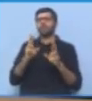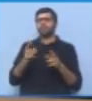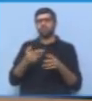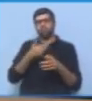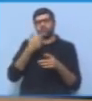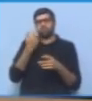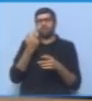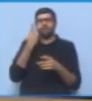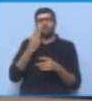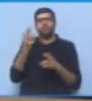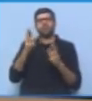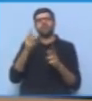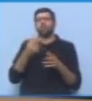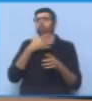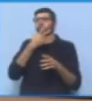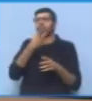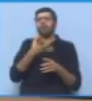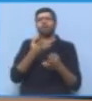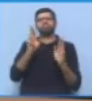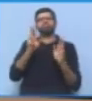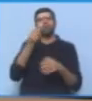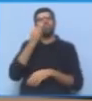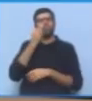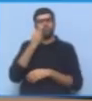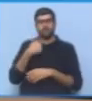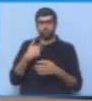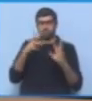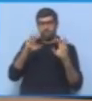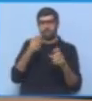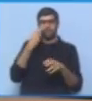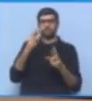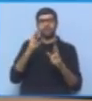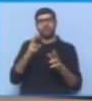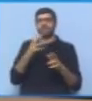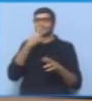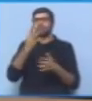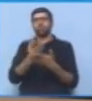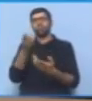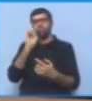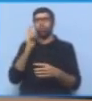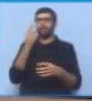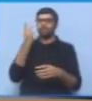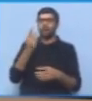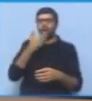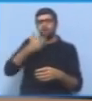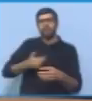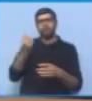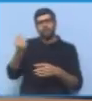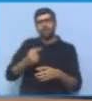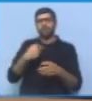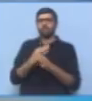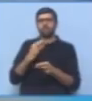fala da esperança. E por fim a questão é, não basta falar de esperança, é preciso vivê-la e celebrá-la. Caso contrário, o cristianismo poderá ser